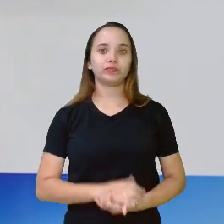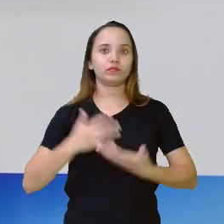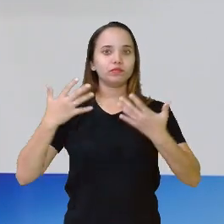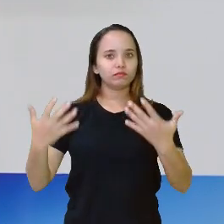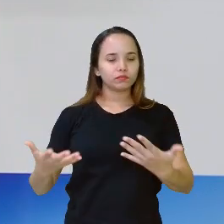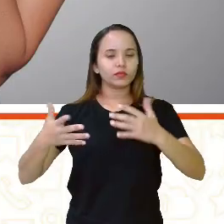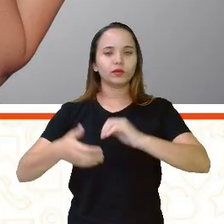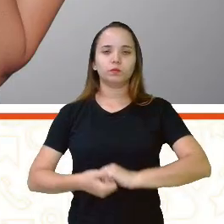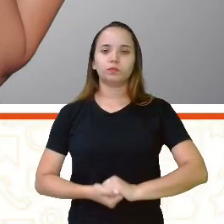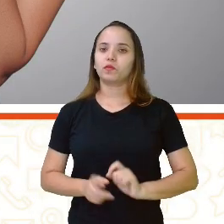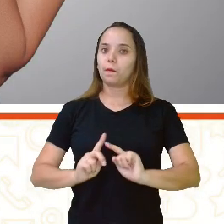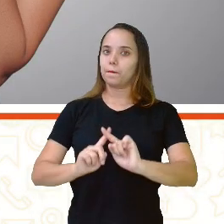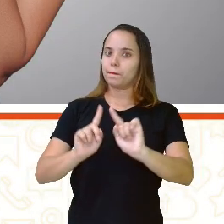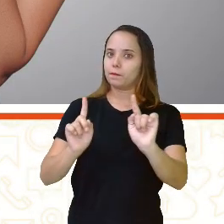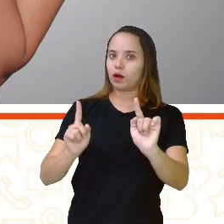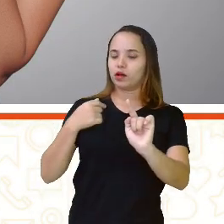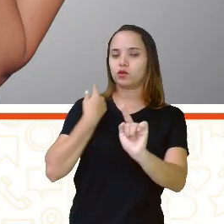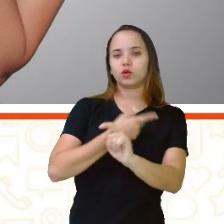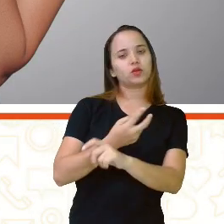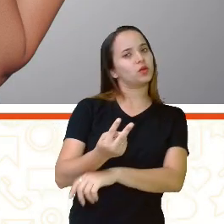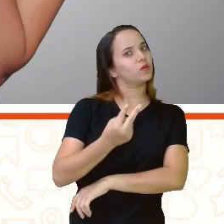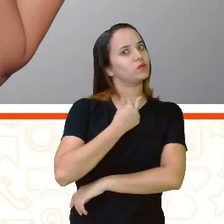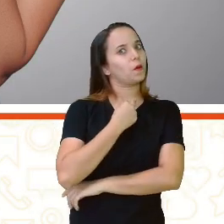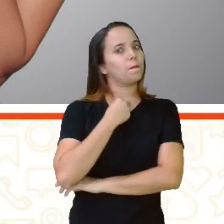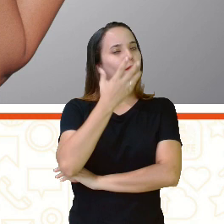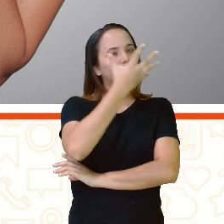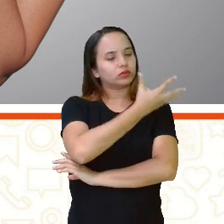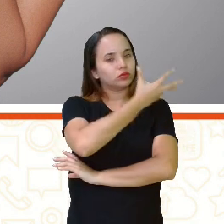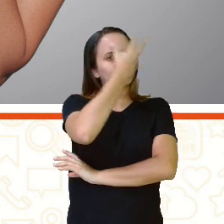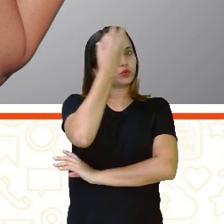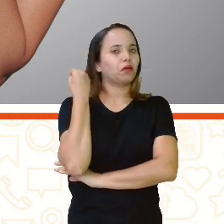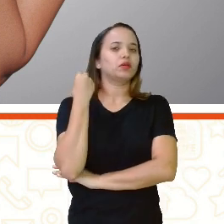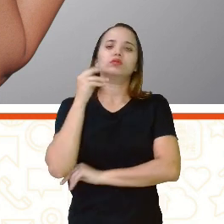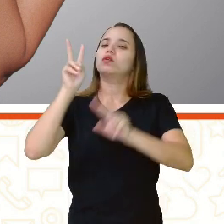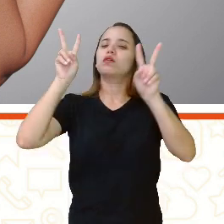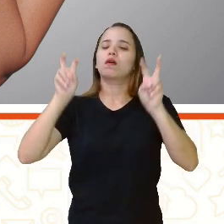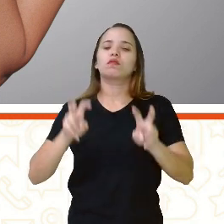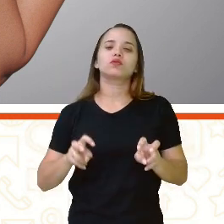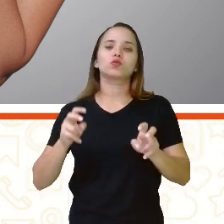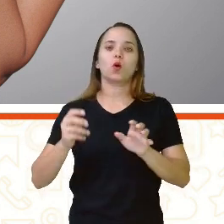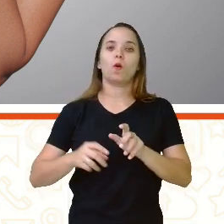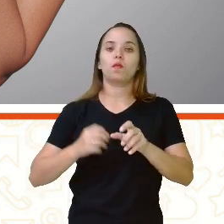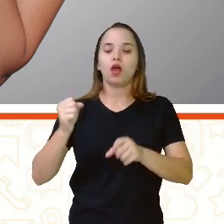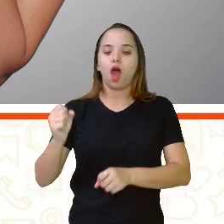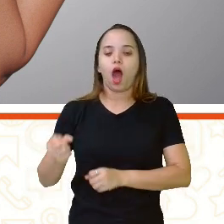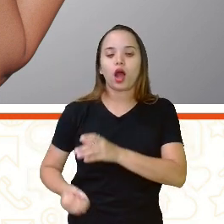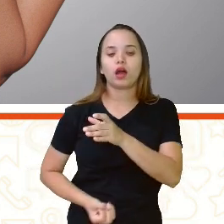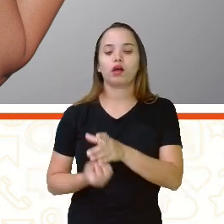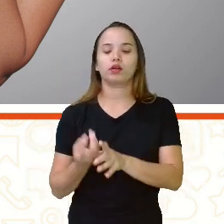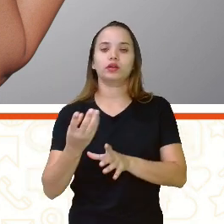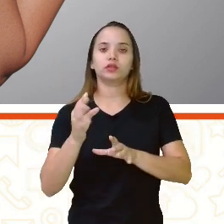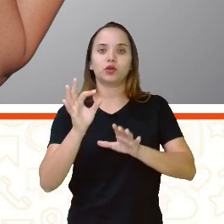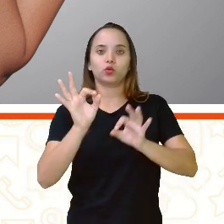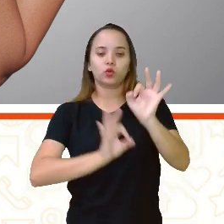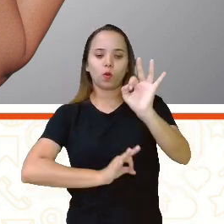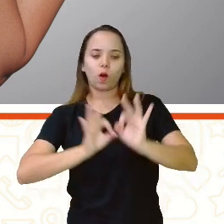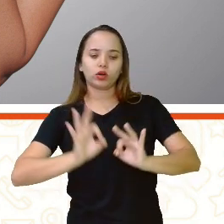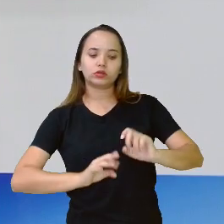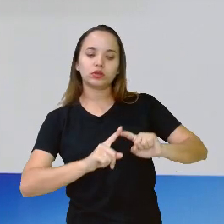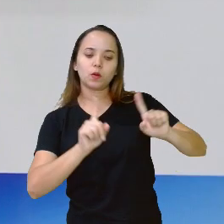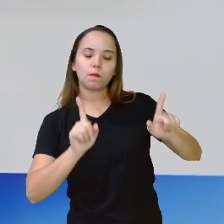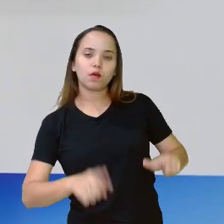Então, mas não podemos esquecer que a construção de um planejamento pedagógico inclusivo